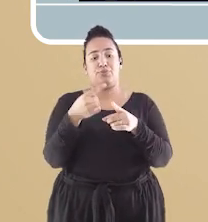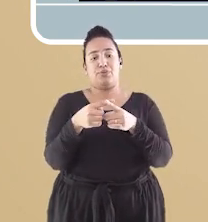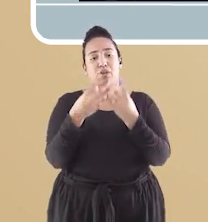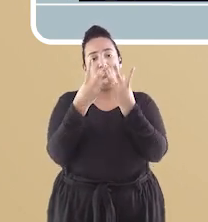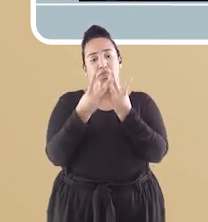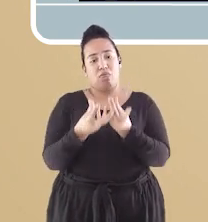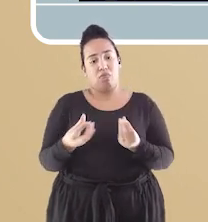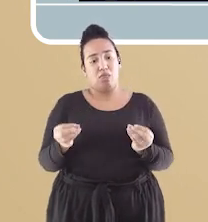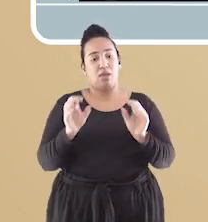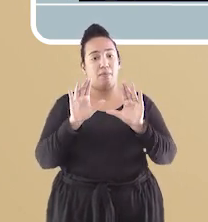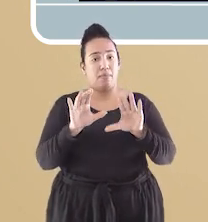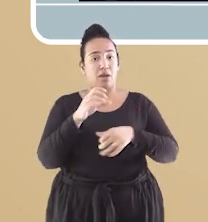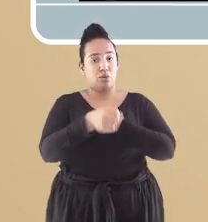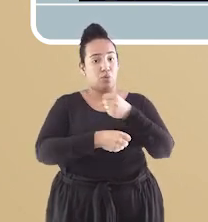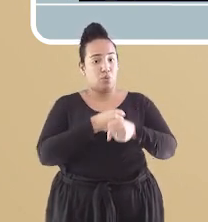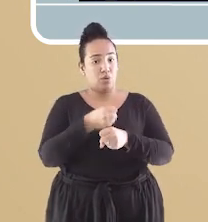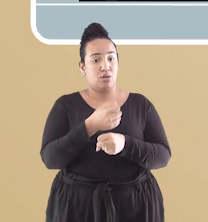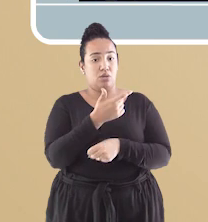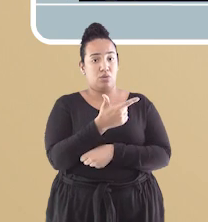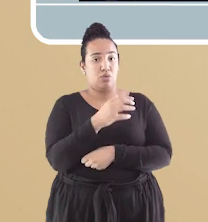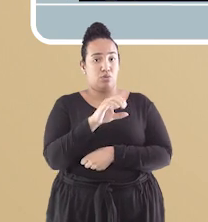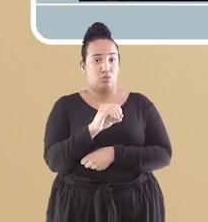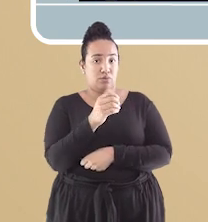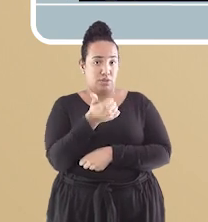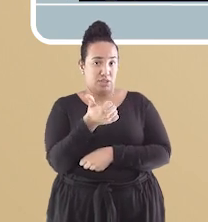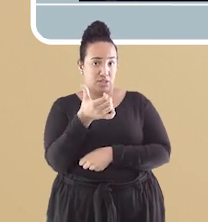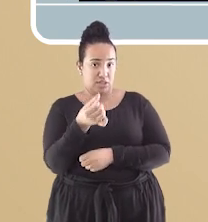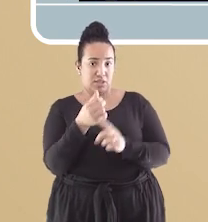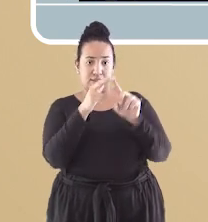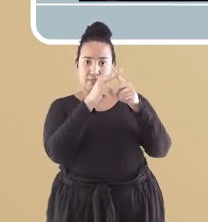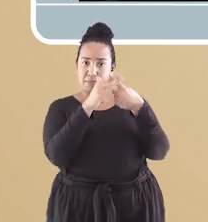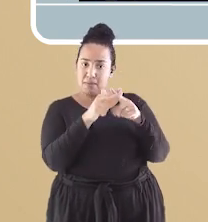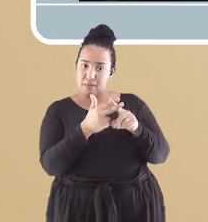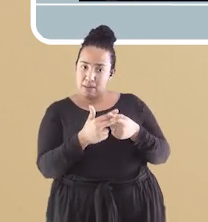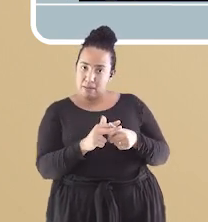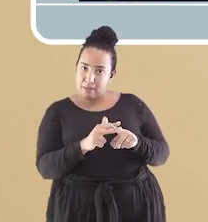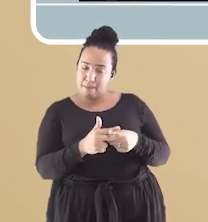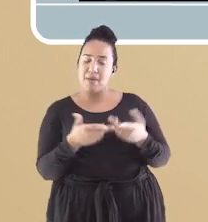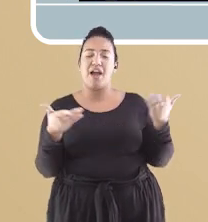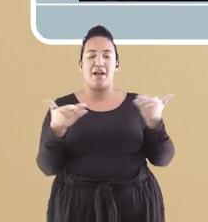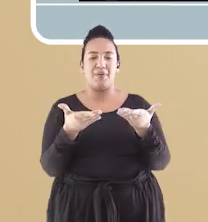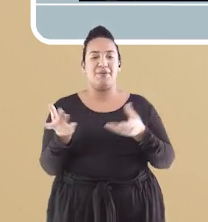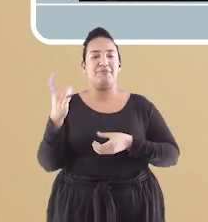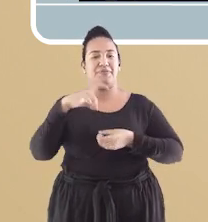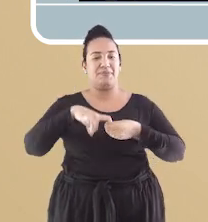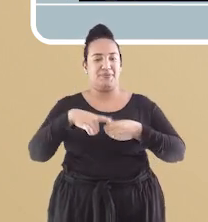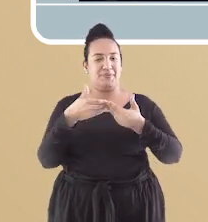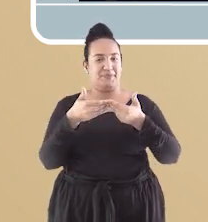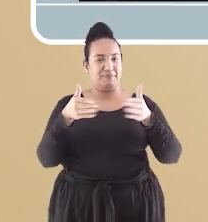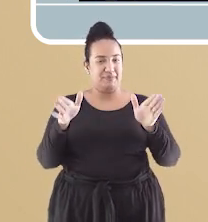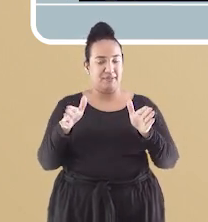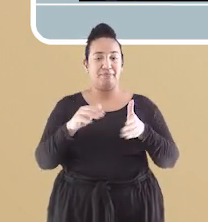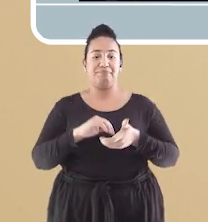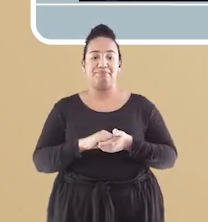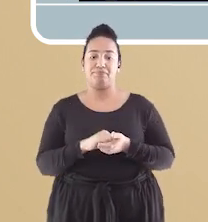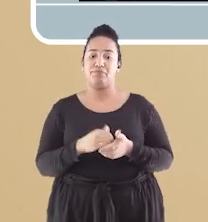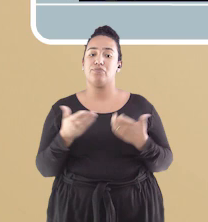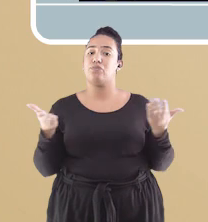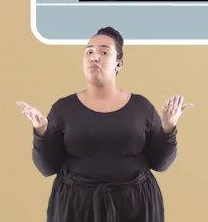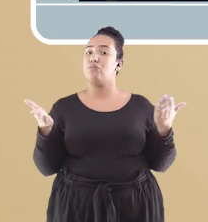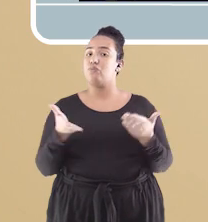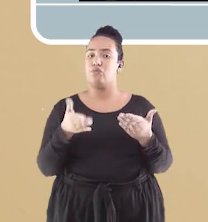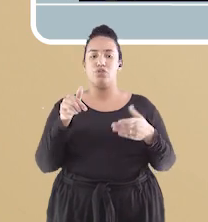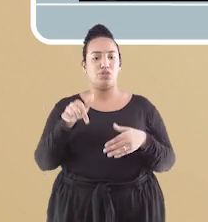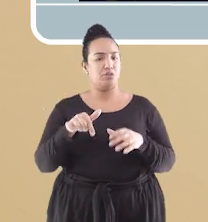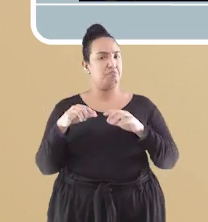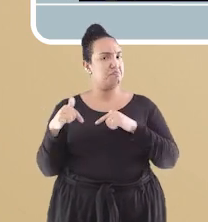mas voltou às atividades em 2016, depois de uma reforma que o modernizou e o reformulou. Hoje, ele segue em